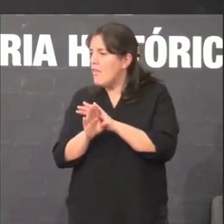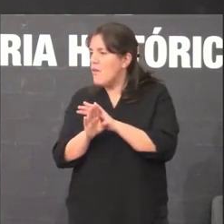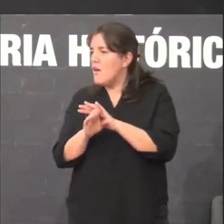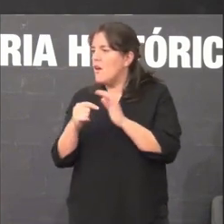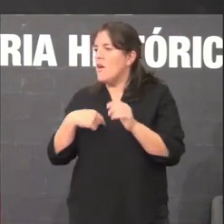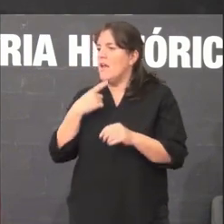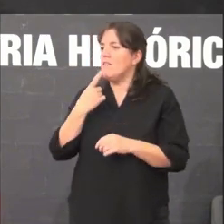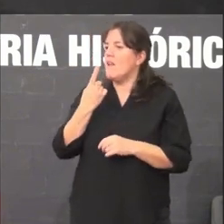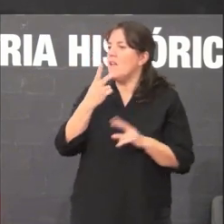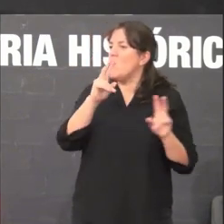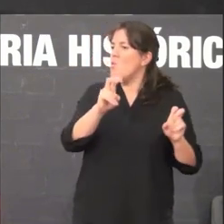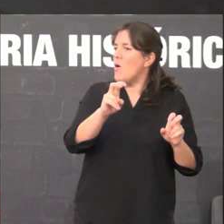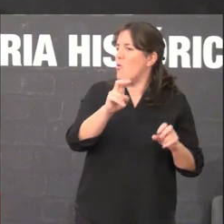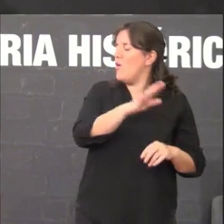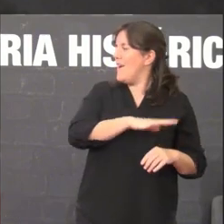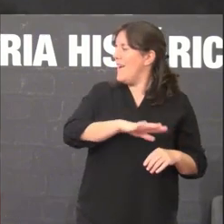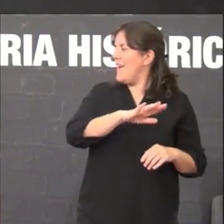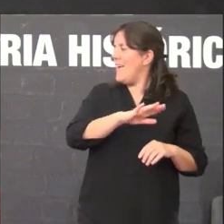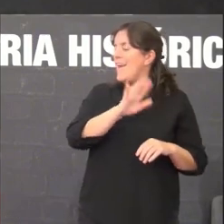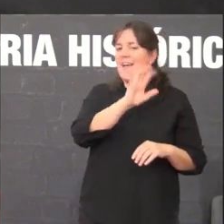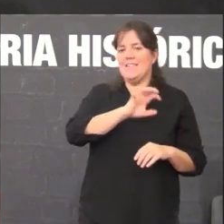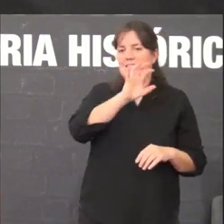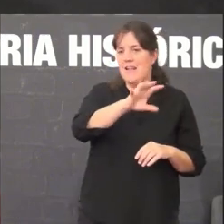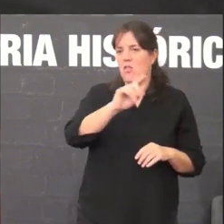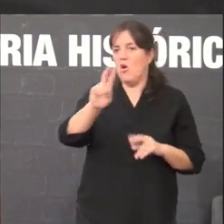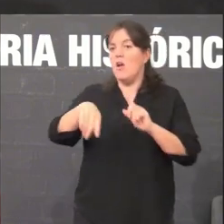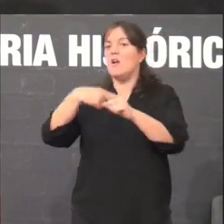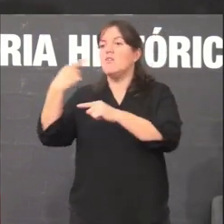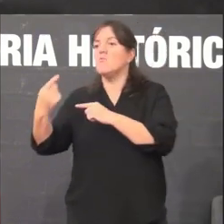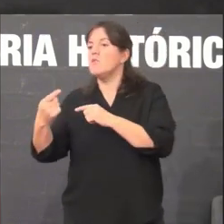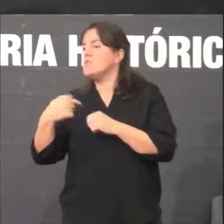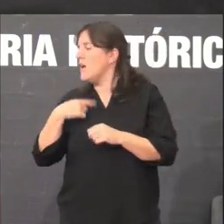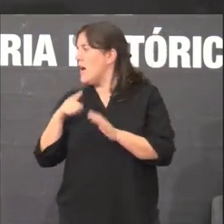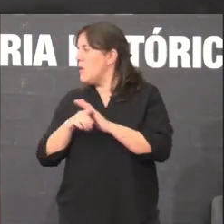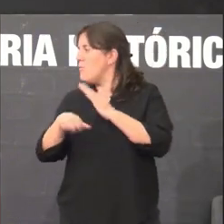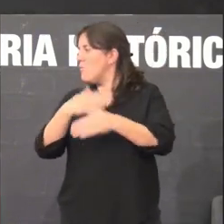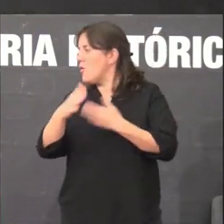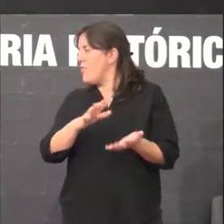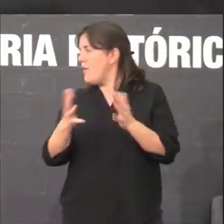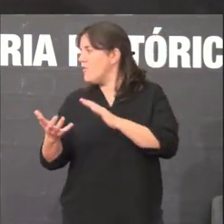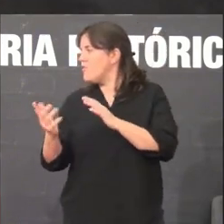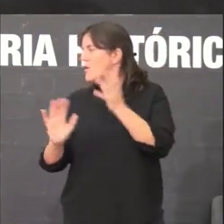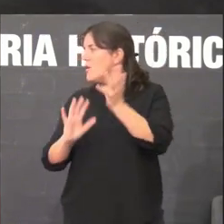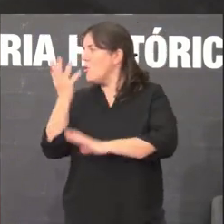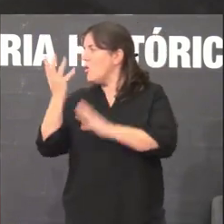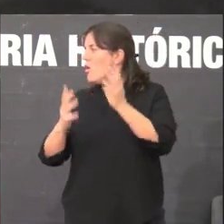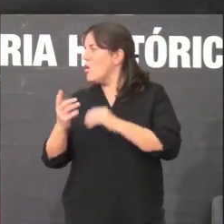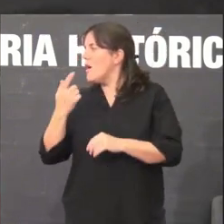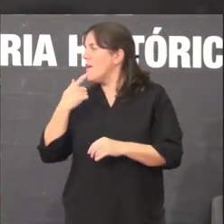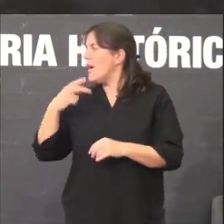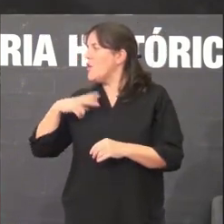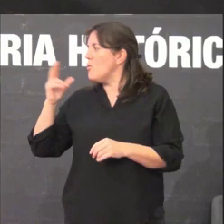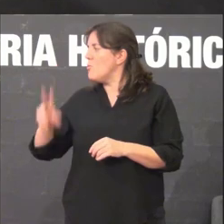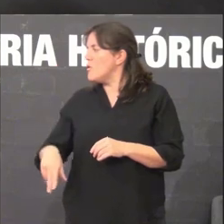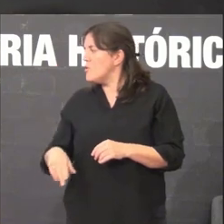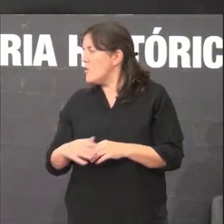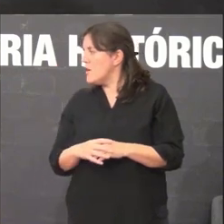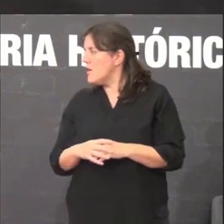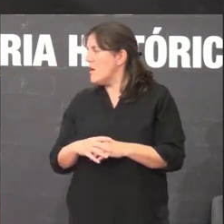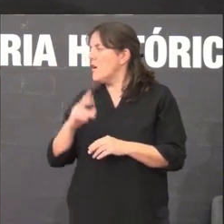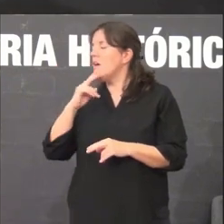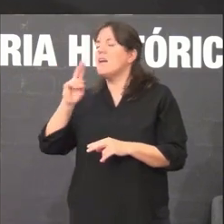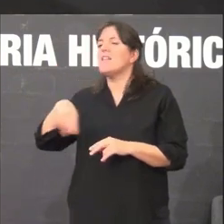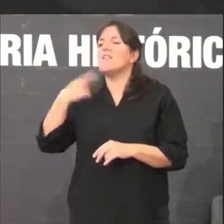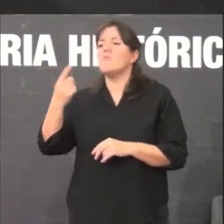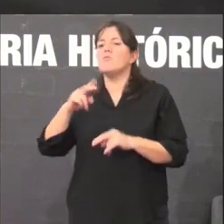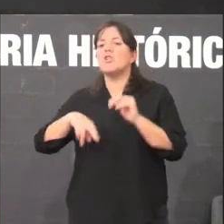Estado Novo e depois o que veio a seguir ao processo revolucionário português. Ou seja, entre o Estado Novo e depois a construção